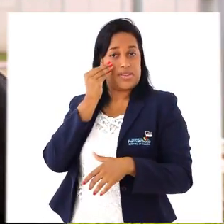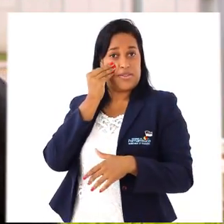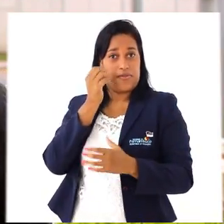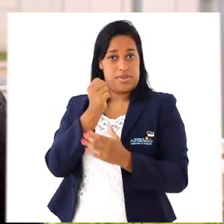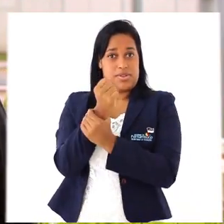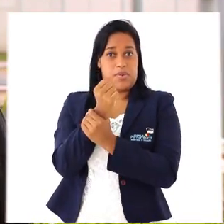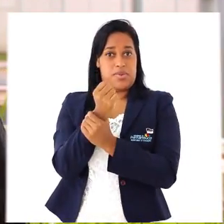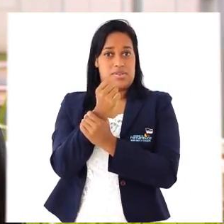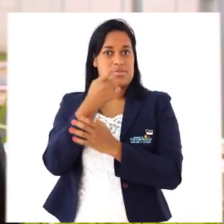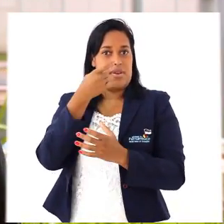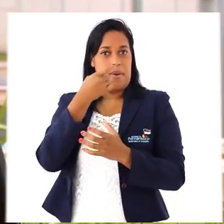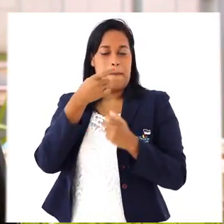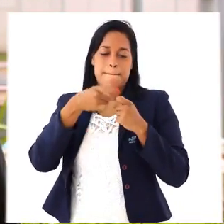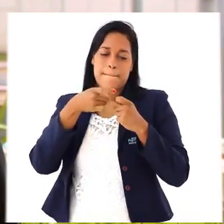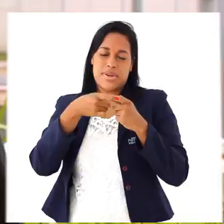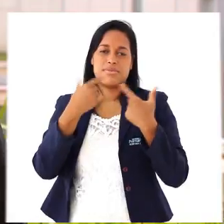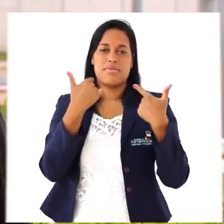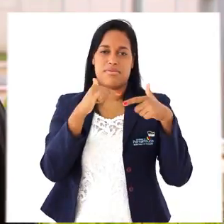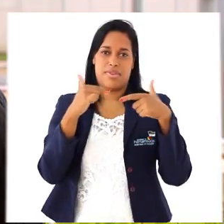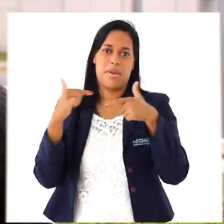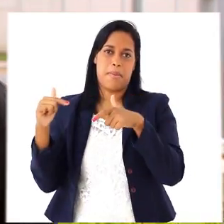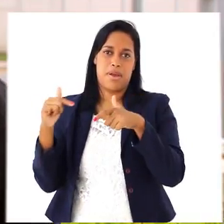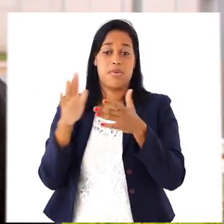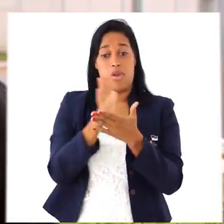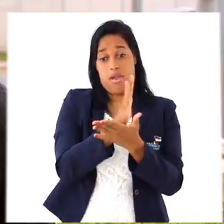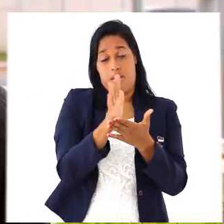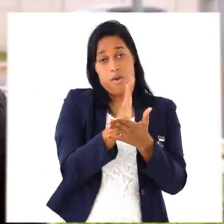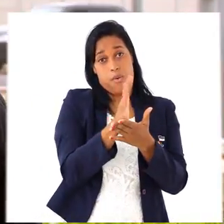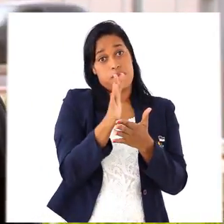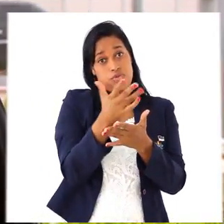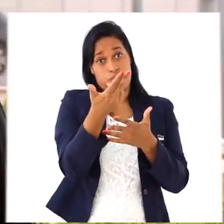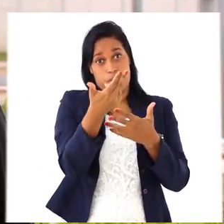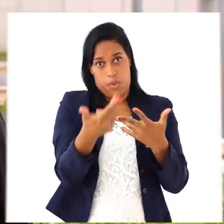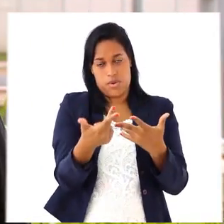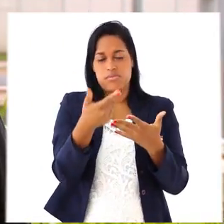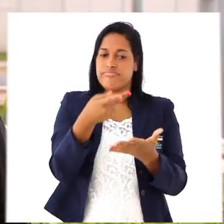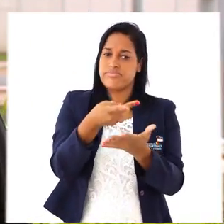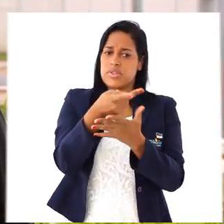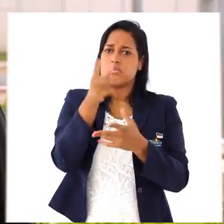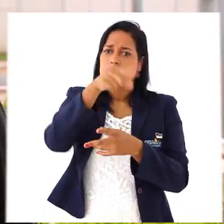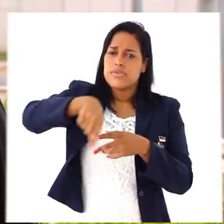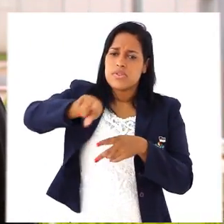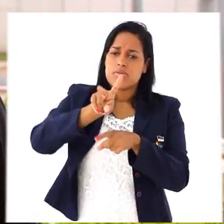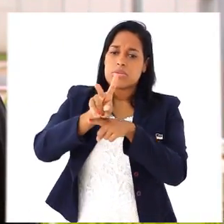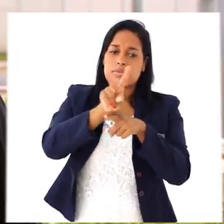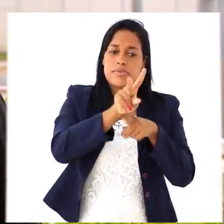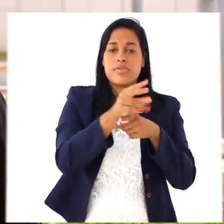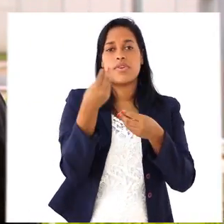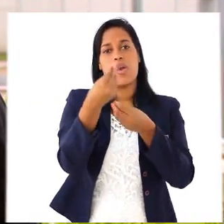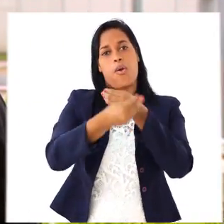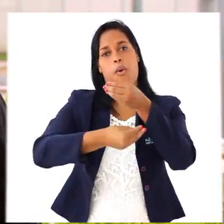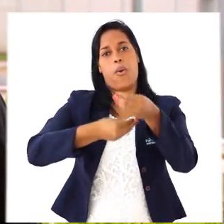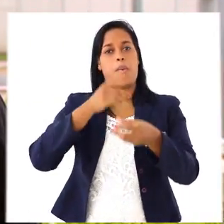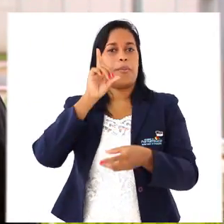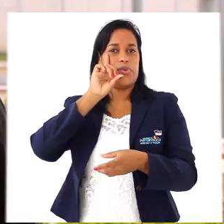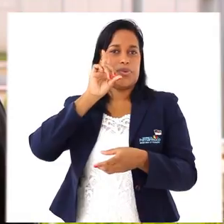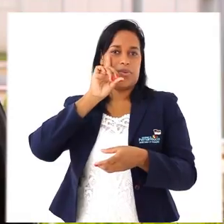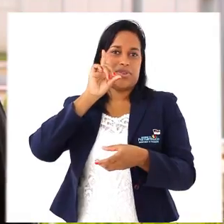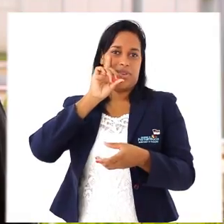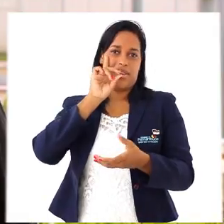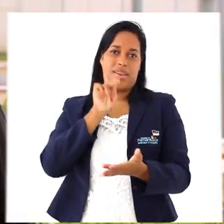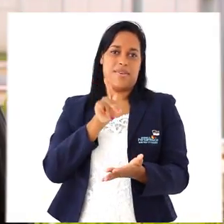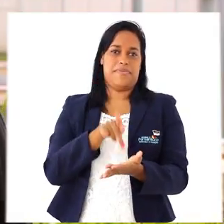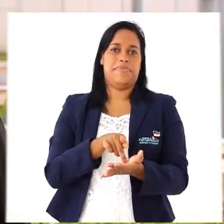medicina. Então são algumas situações que a gente vai verificar e como você vai aplicar isso dentro da tua